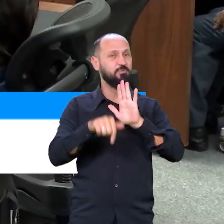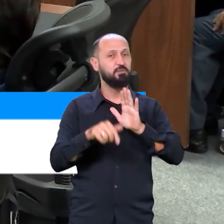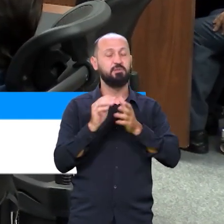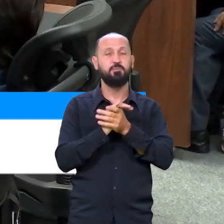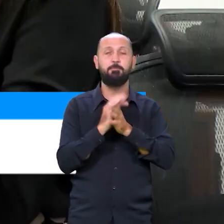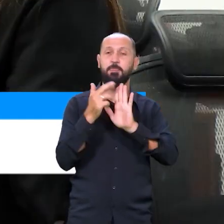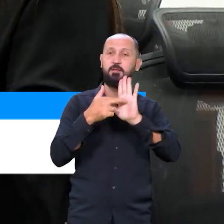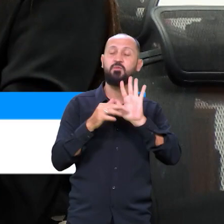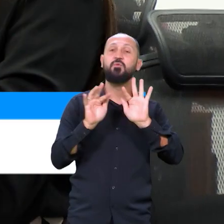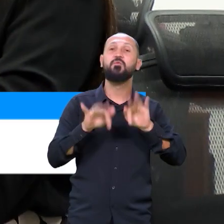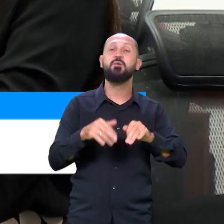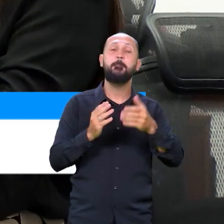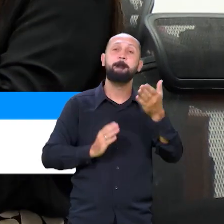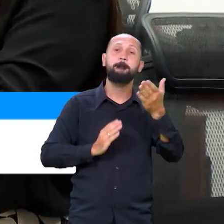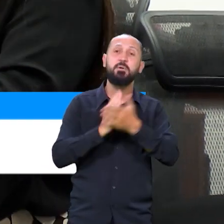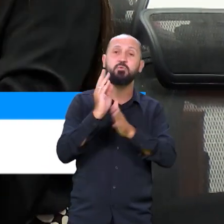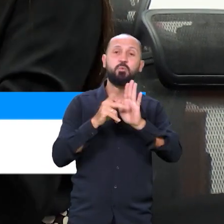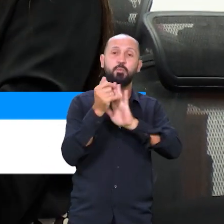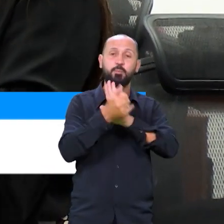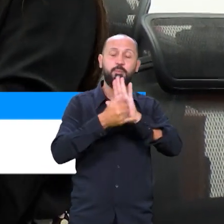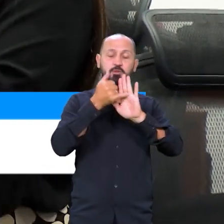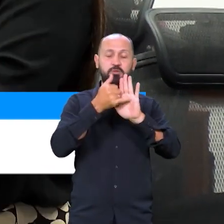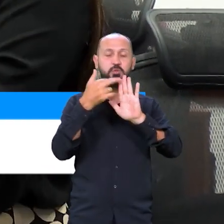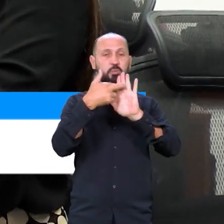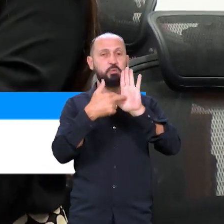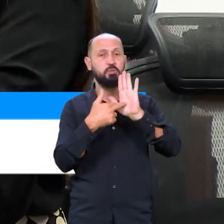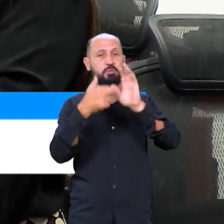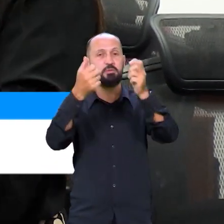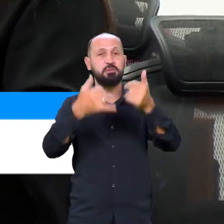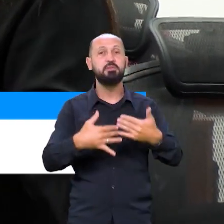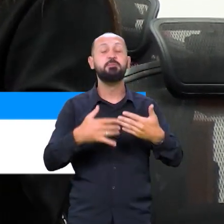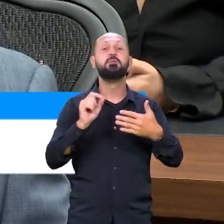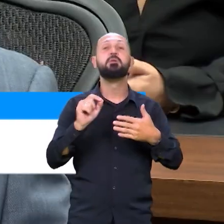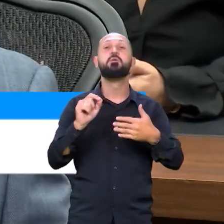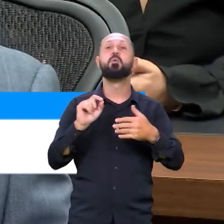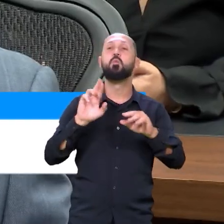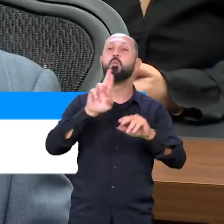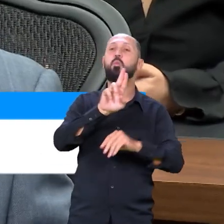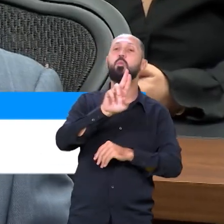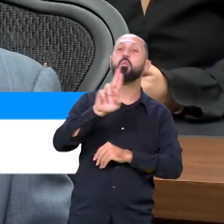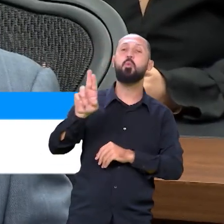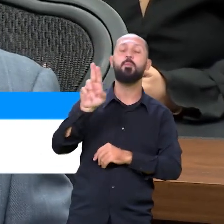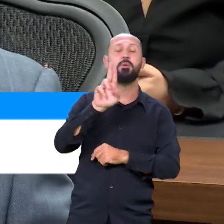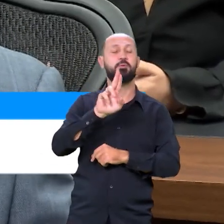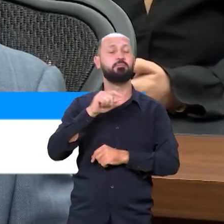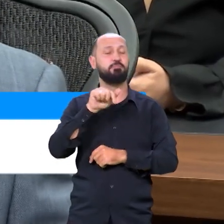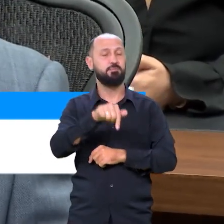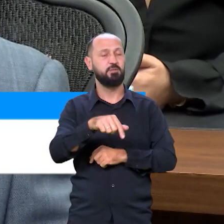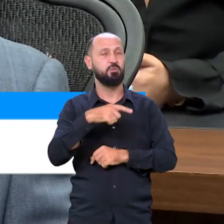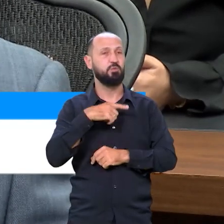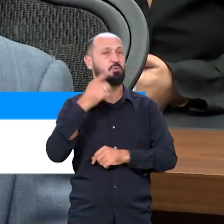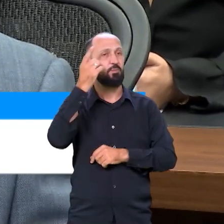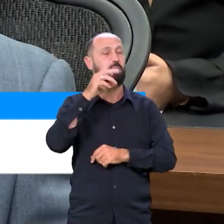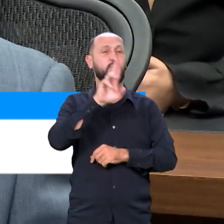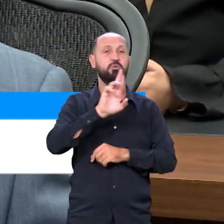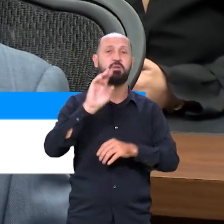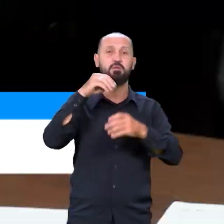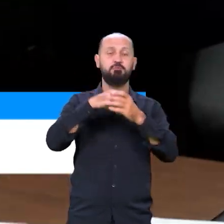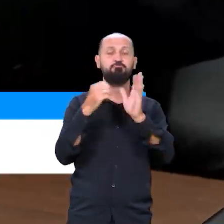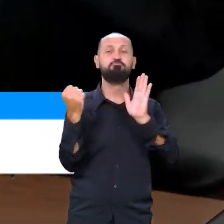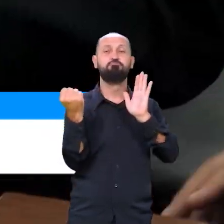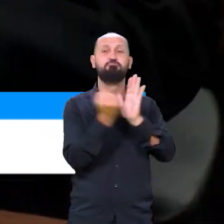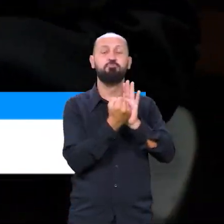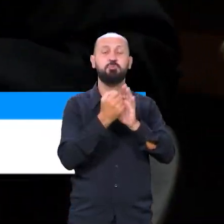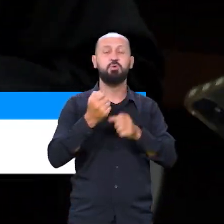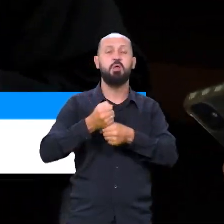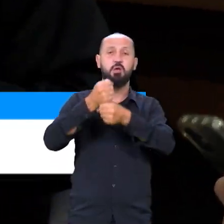do Parlamento. Em redação final, foi aprovado o projeto de resolução que nos diz respeito ao nome a ser usado pelo parlamentar